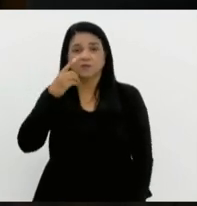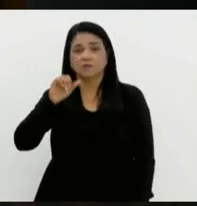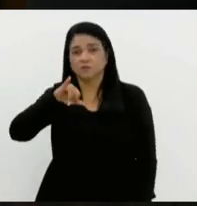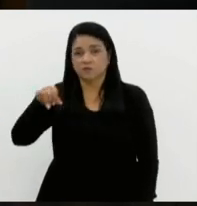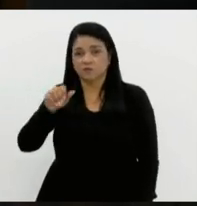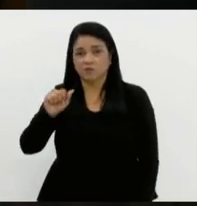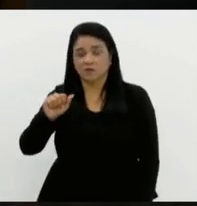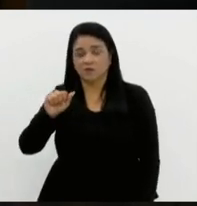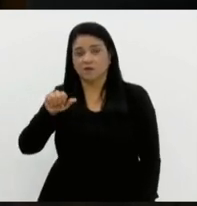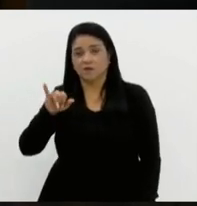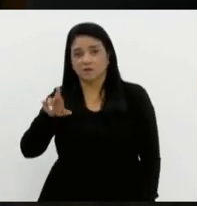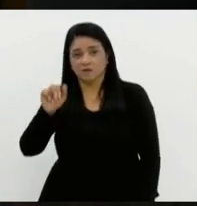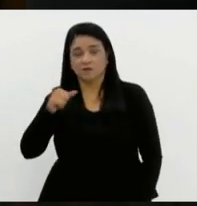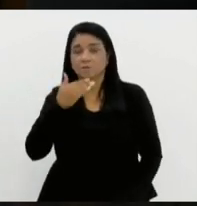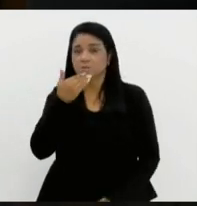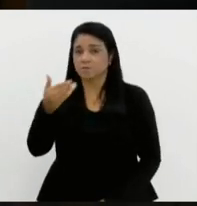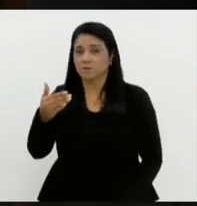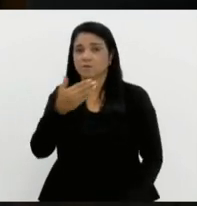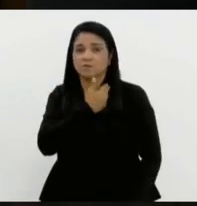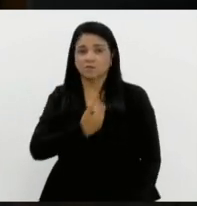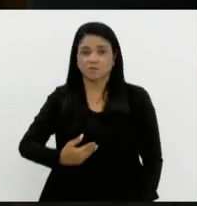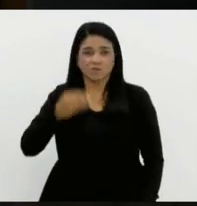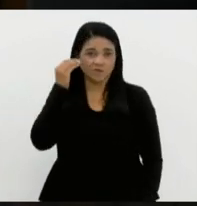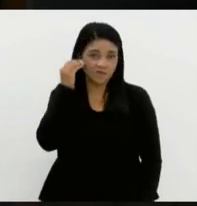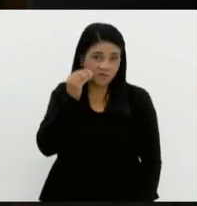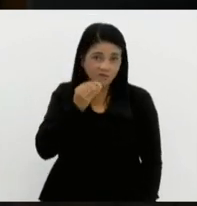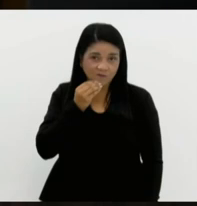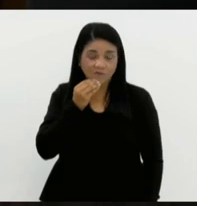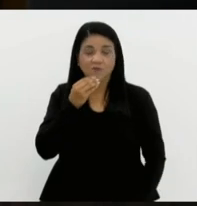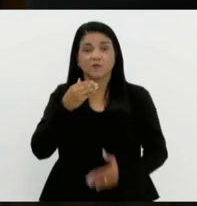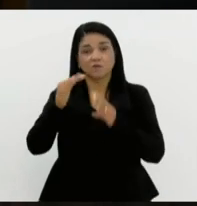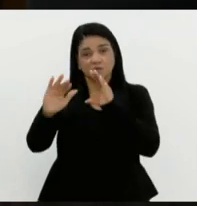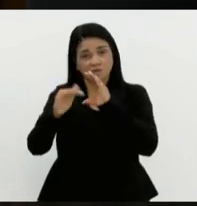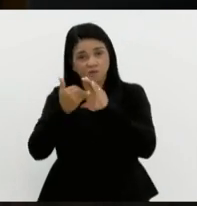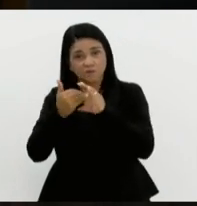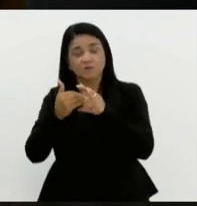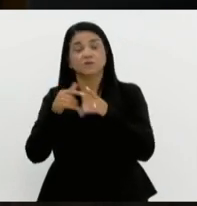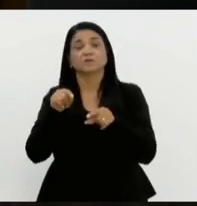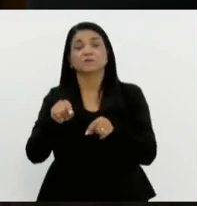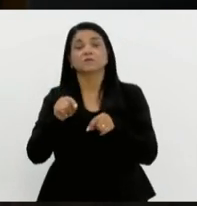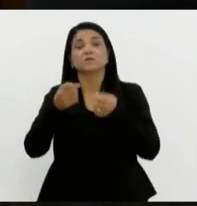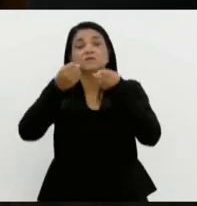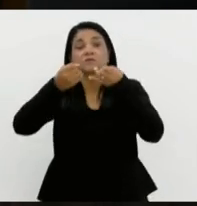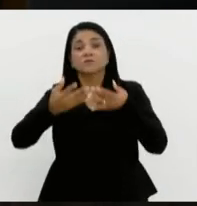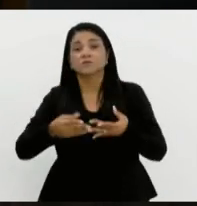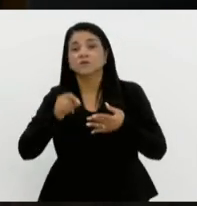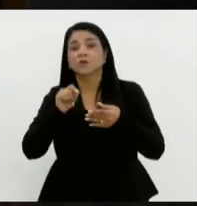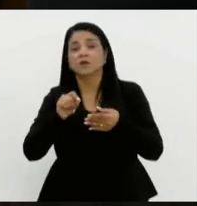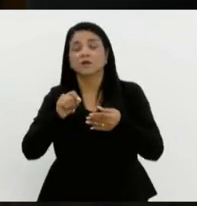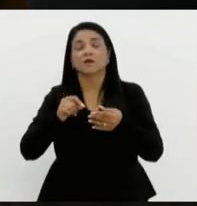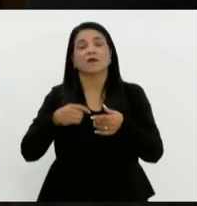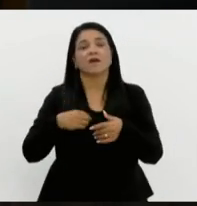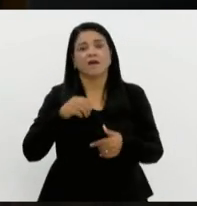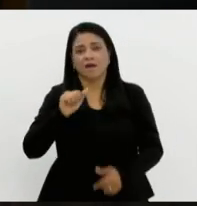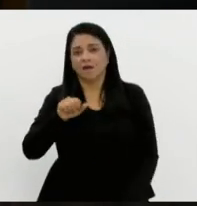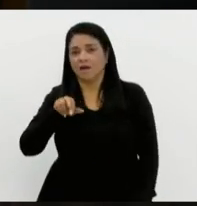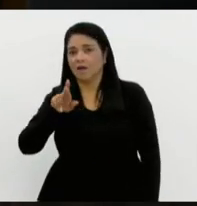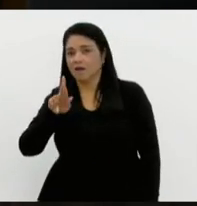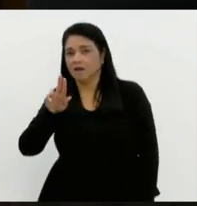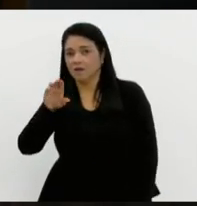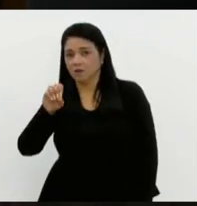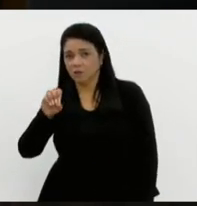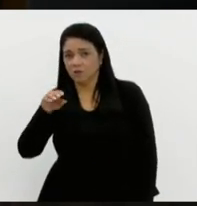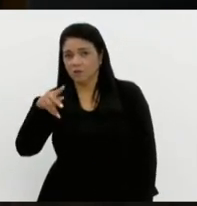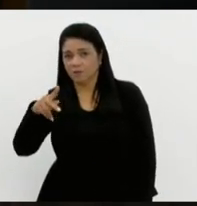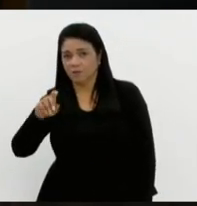que solicita o excelentíssimo senhor governador Cláudio Castro envio de mensagem dispondo sobre defesa agropecuária.